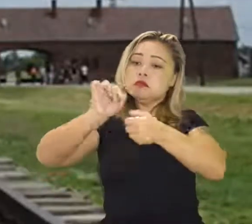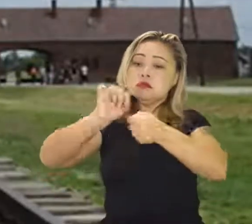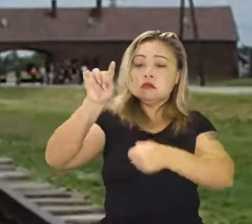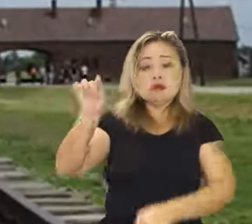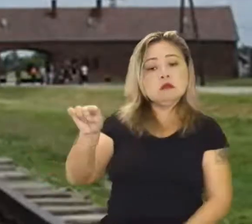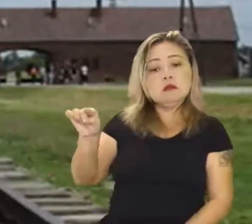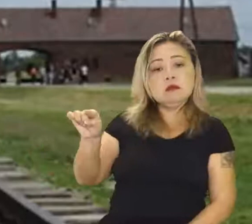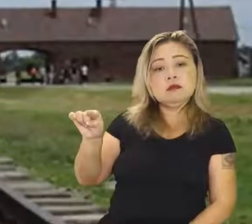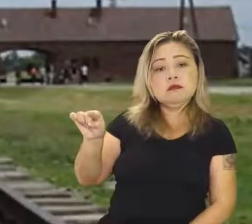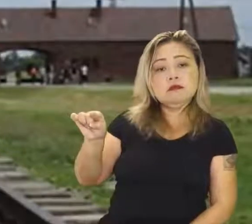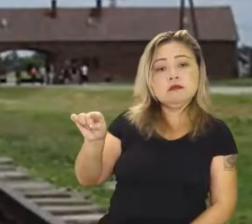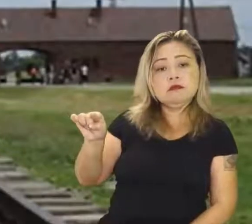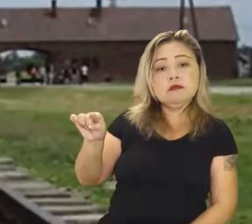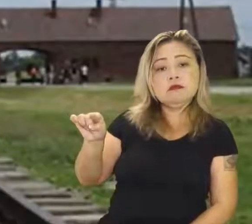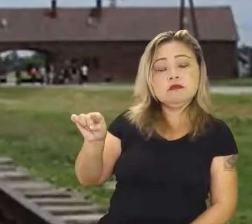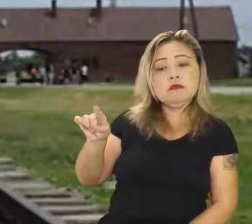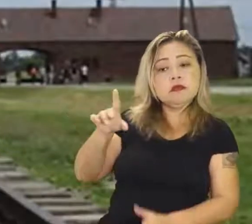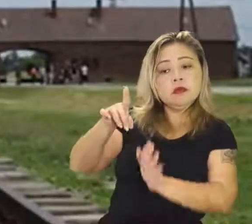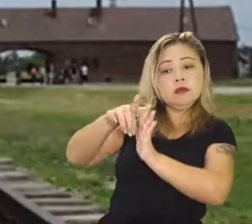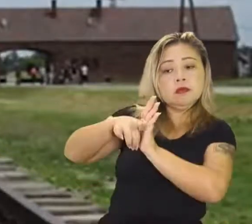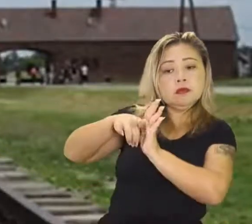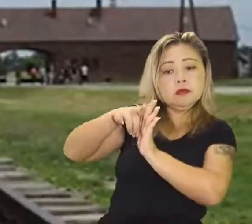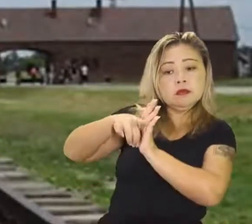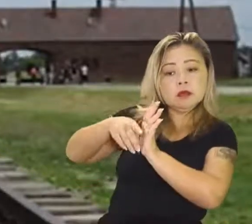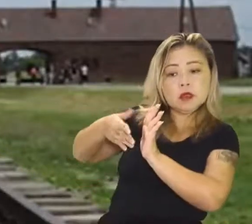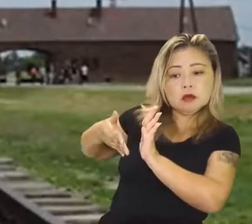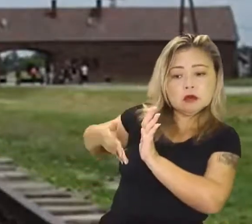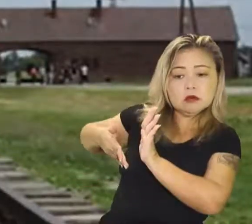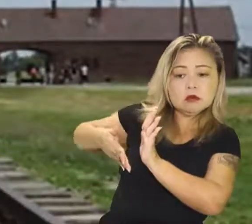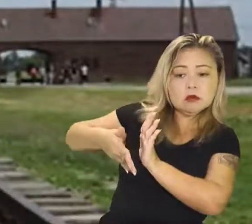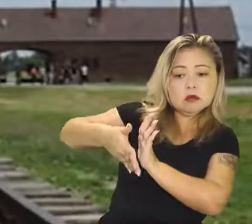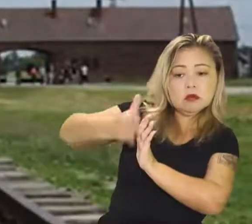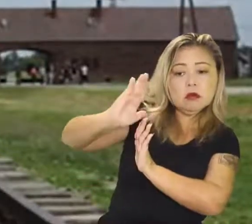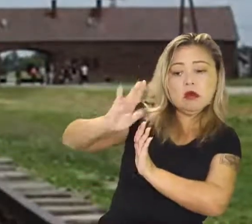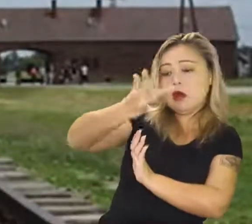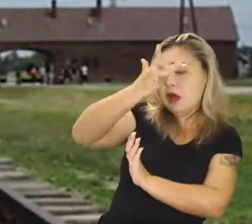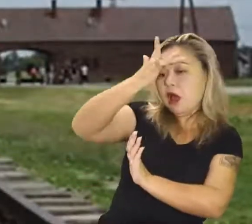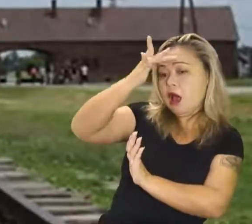Aqui, o trem levava as pessoas